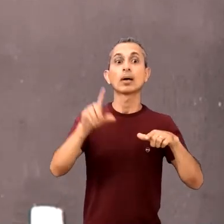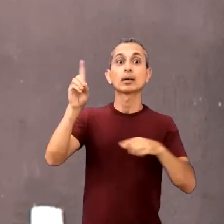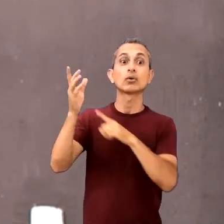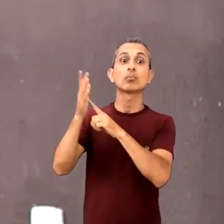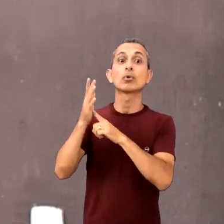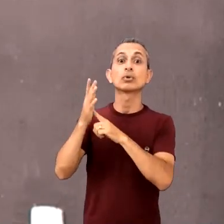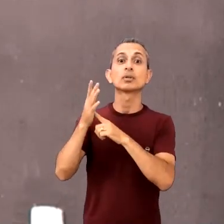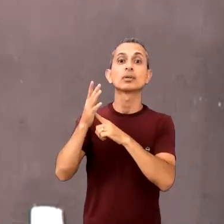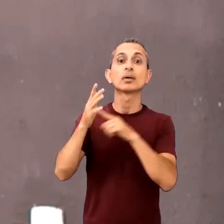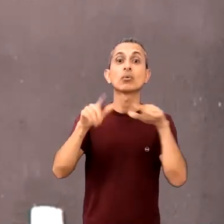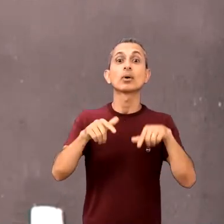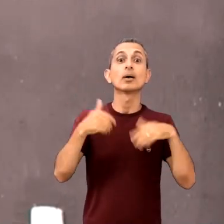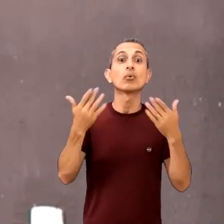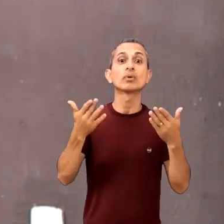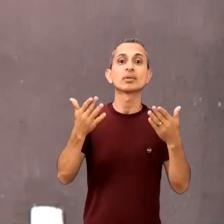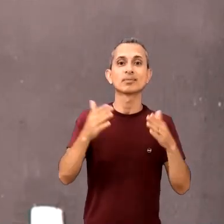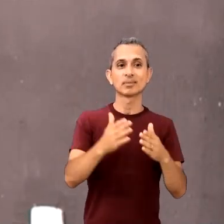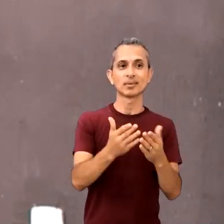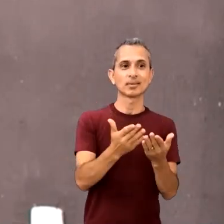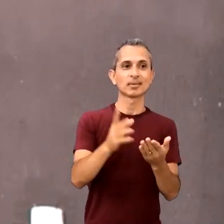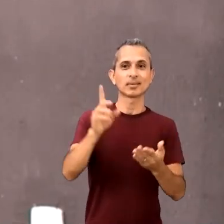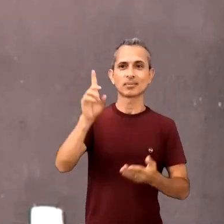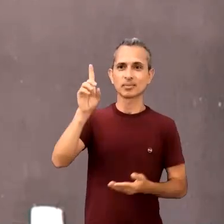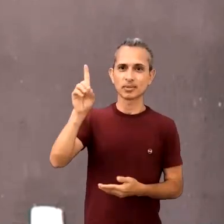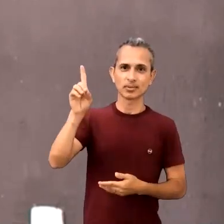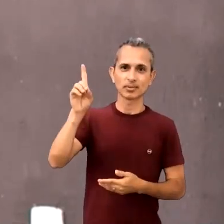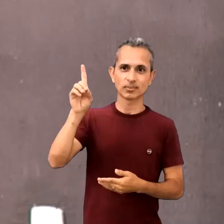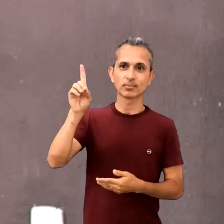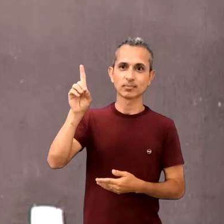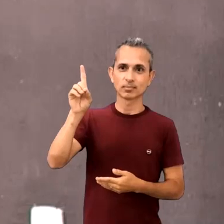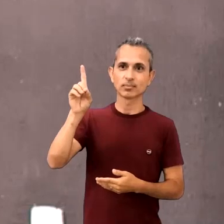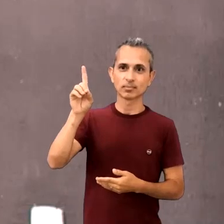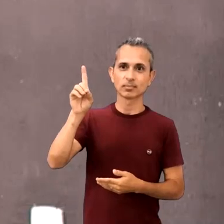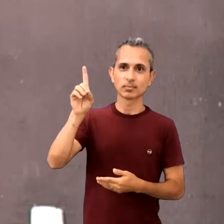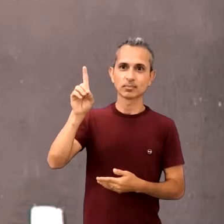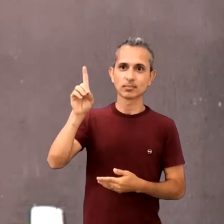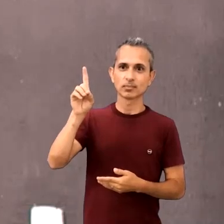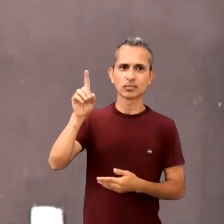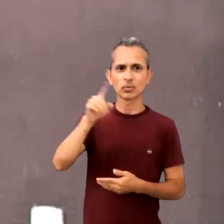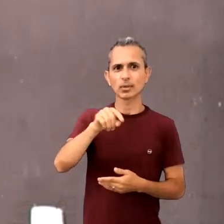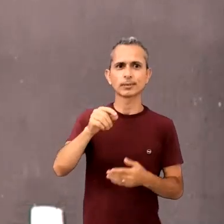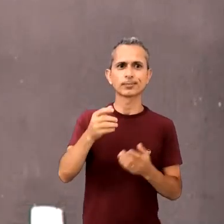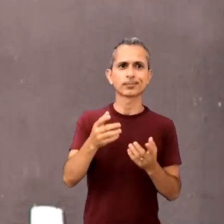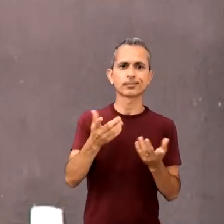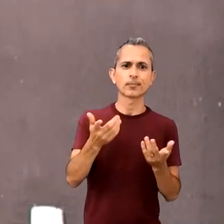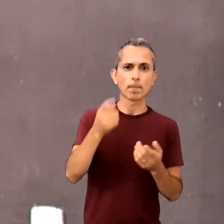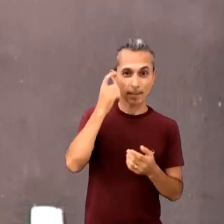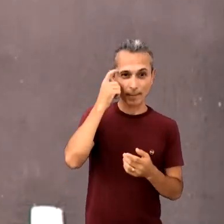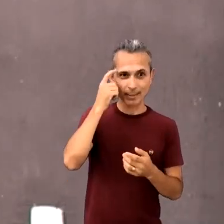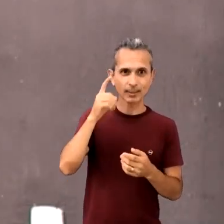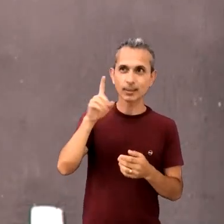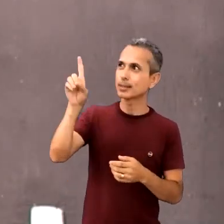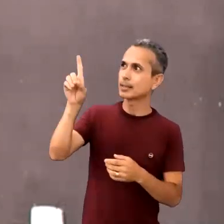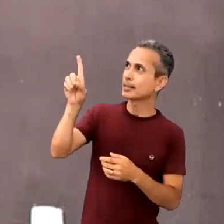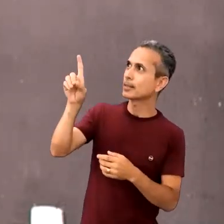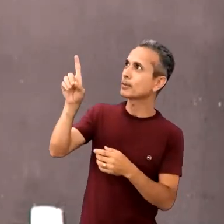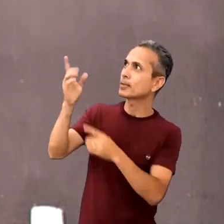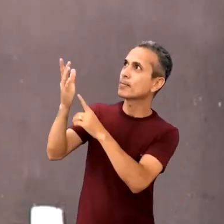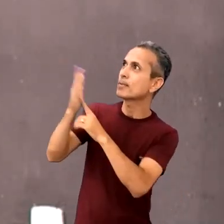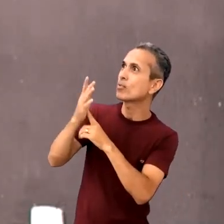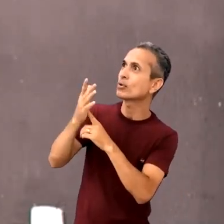de Deus. Não queira que Deus te oriente qual a cor da gravata você tem que escolher para vir para o